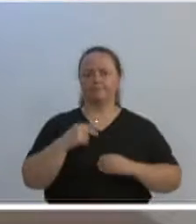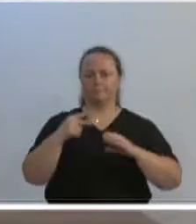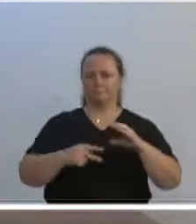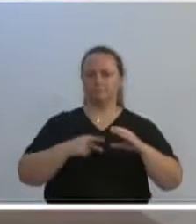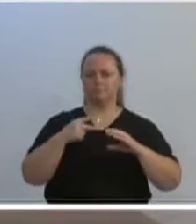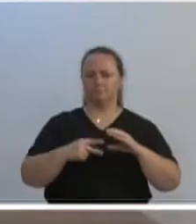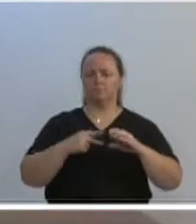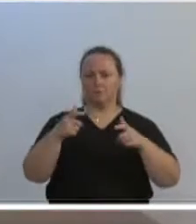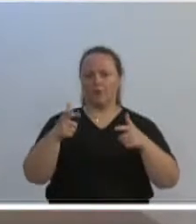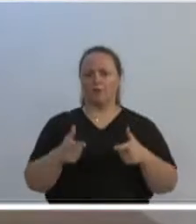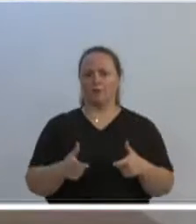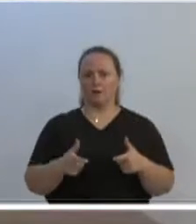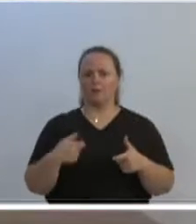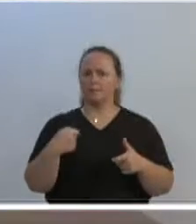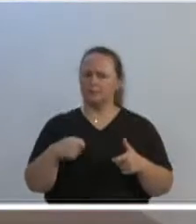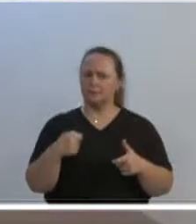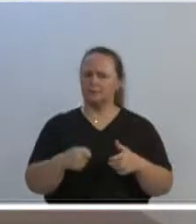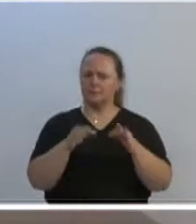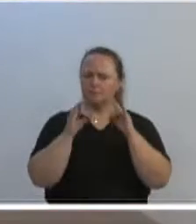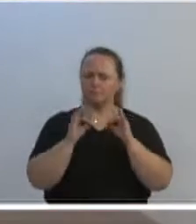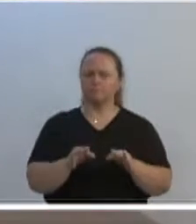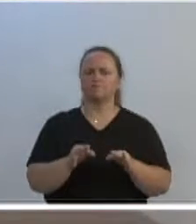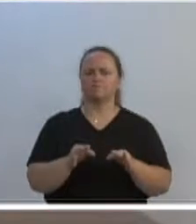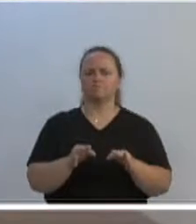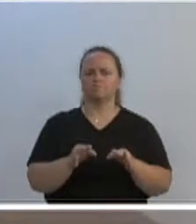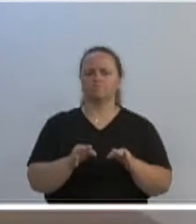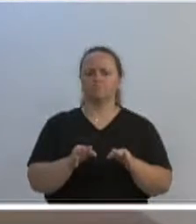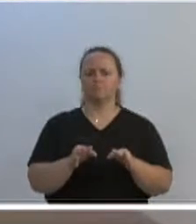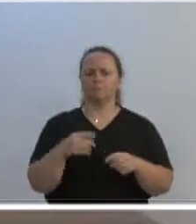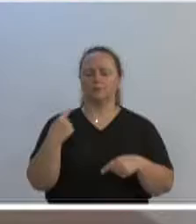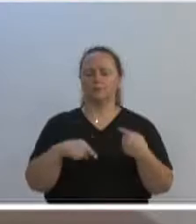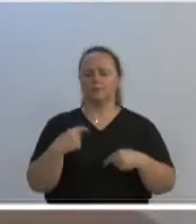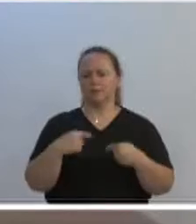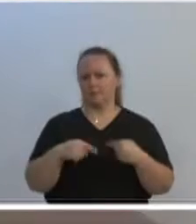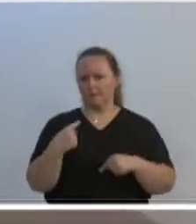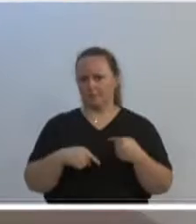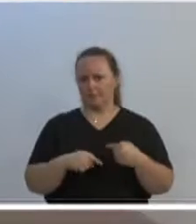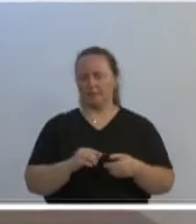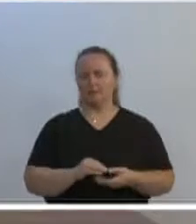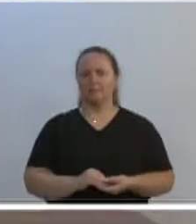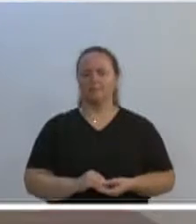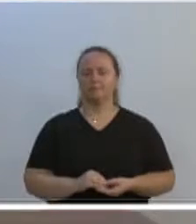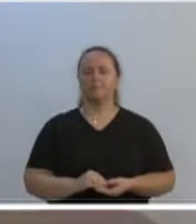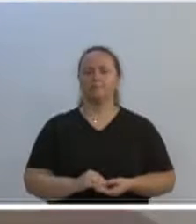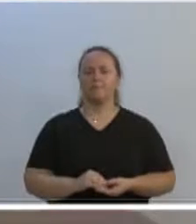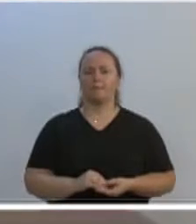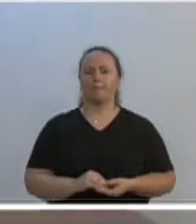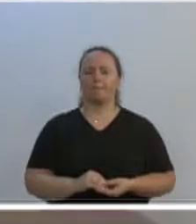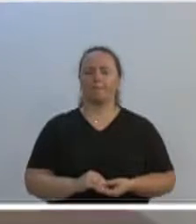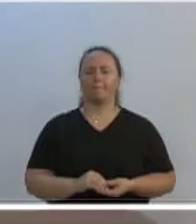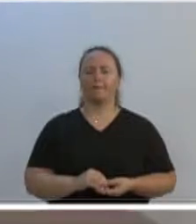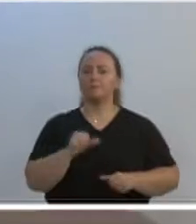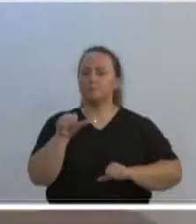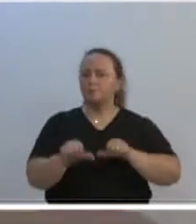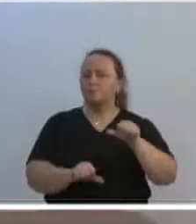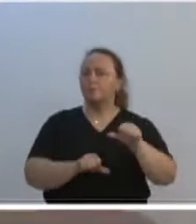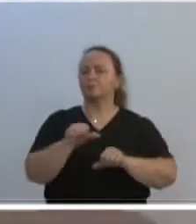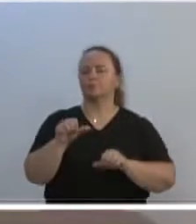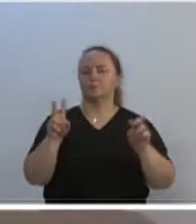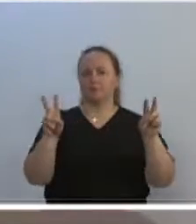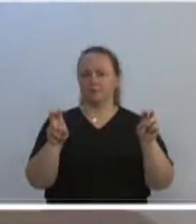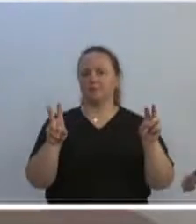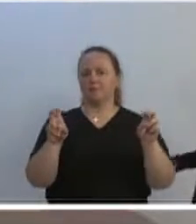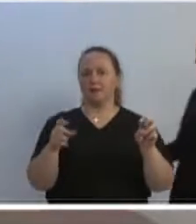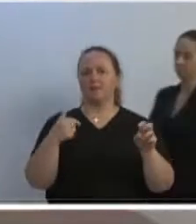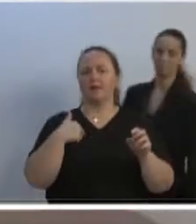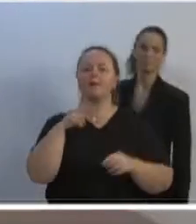que deve ser bastante aprofundado este debate. Eu quero, mudando de assunto aqui, já que todos falam que eu